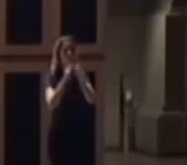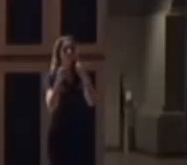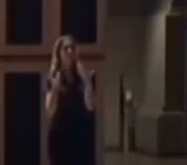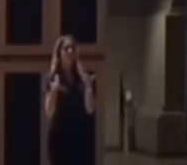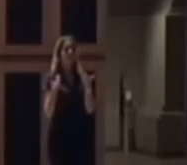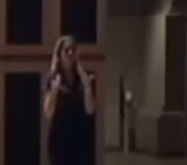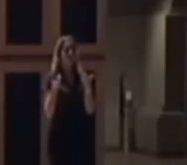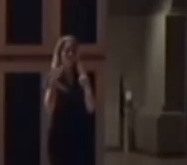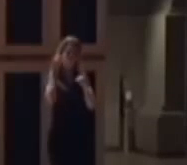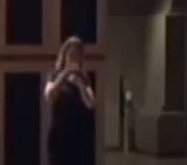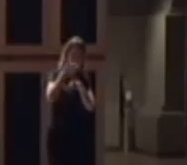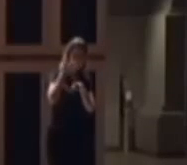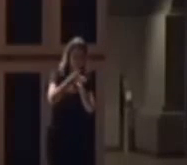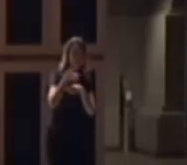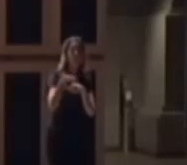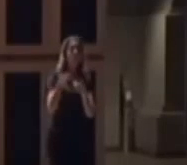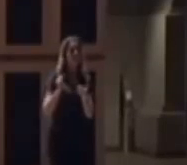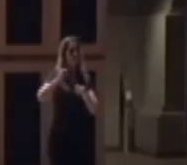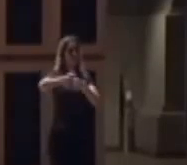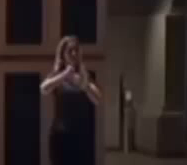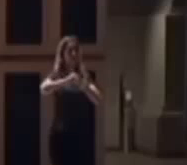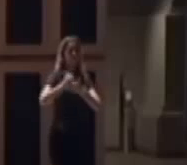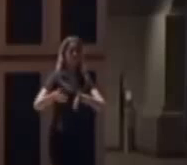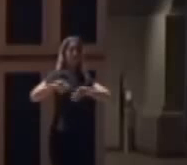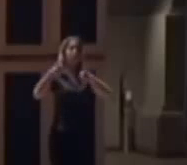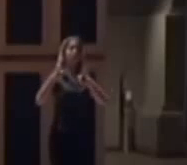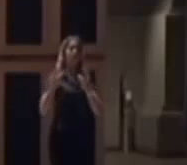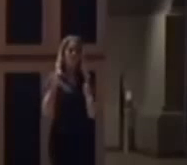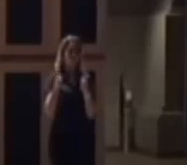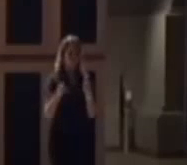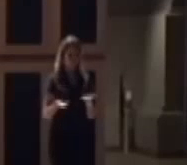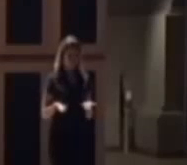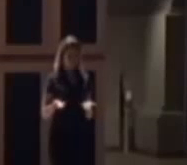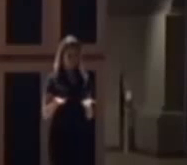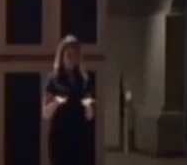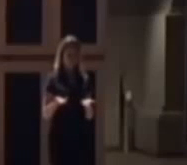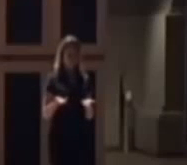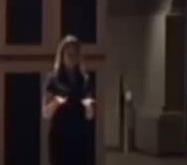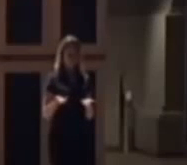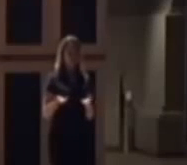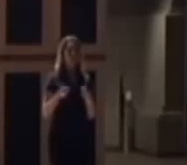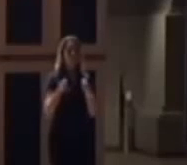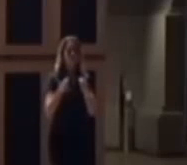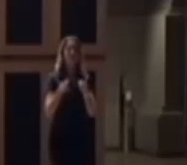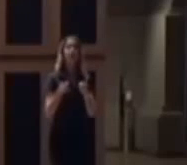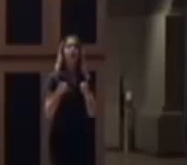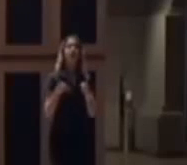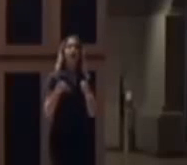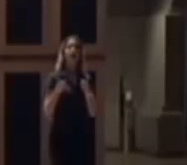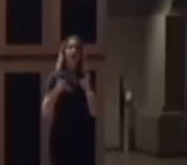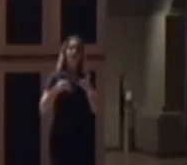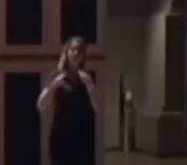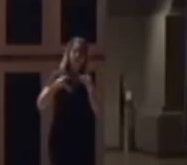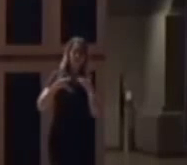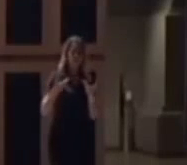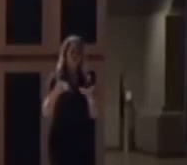social mais efetiva e mais qualificada, e como é que a gente garante a flexibilidade da